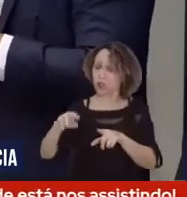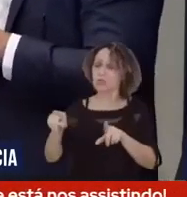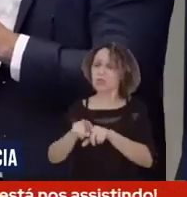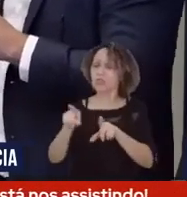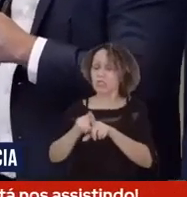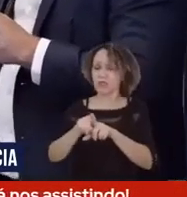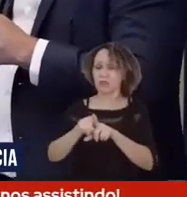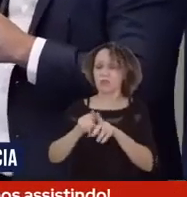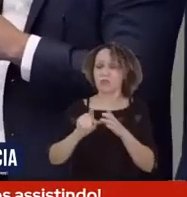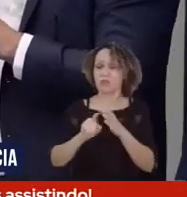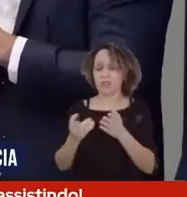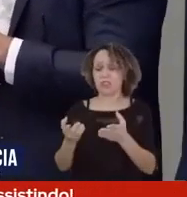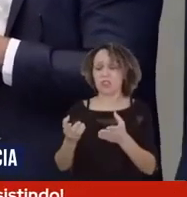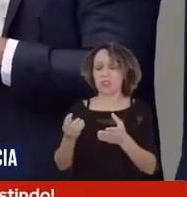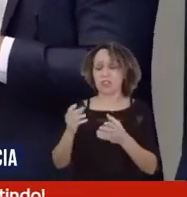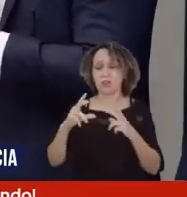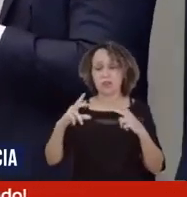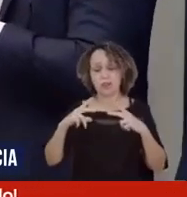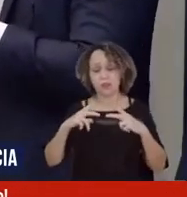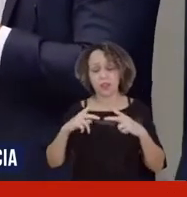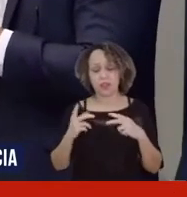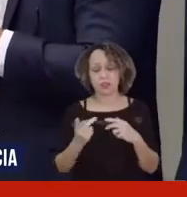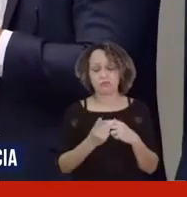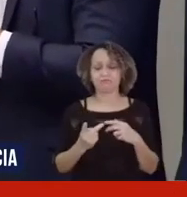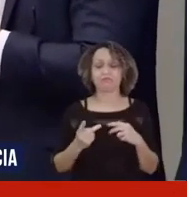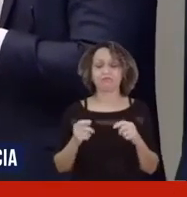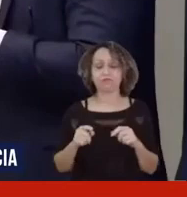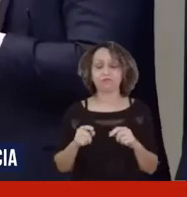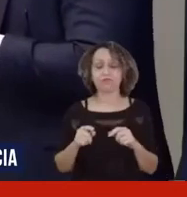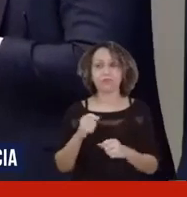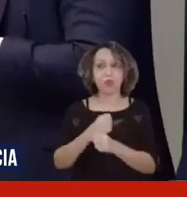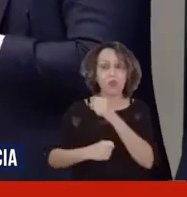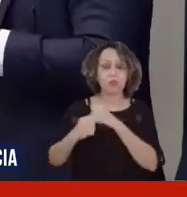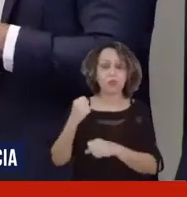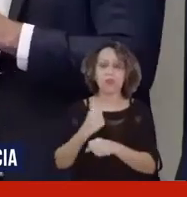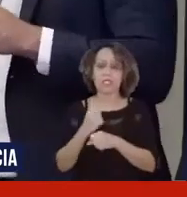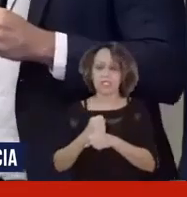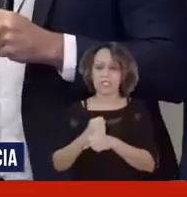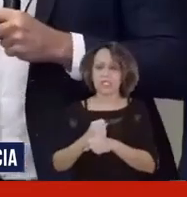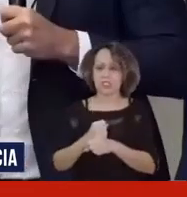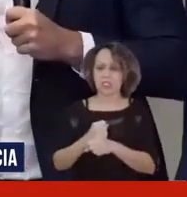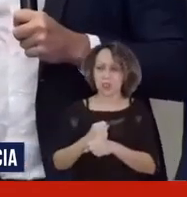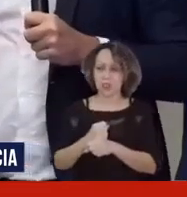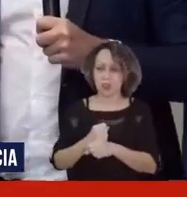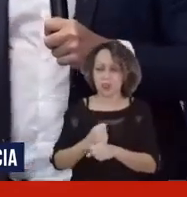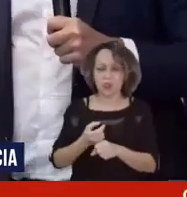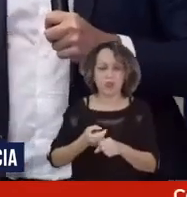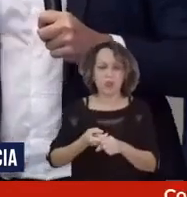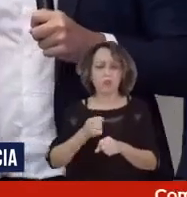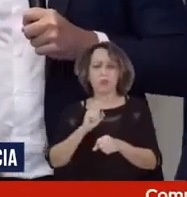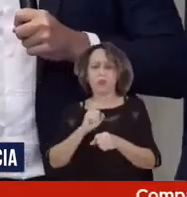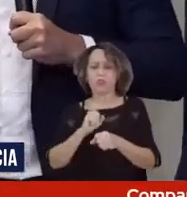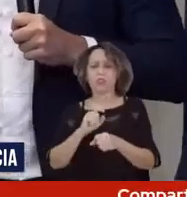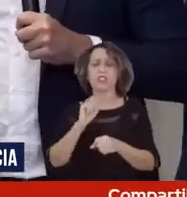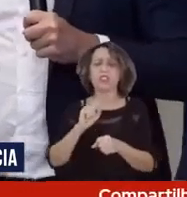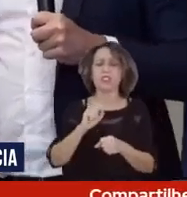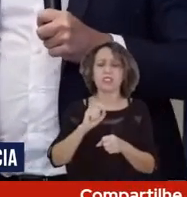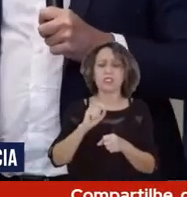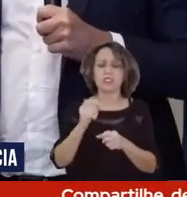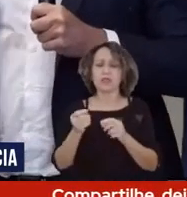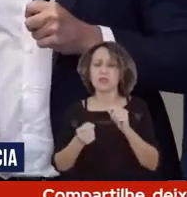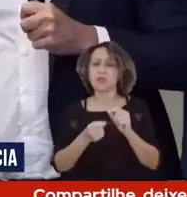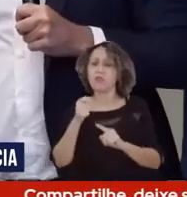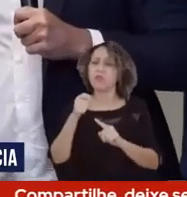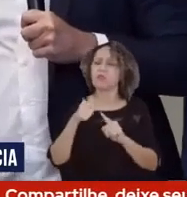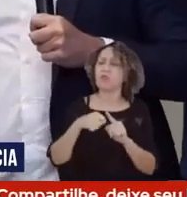líquido, presidente, da Petrobras, no ano passado, foi de 27,5%. A média das petroleiras,